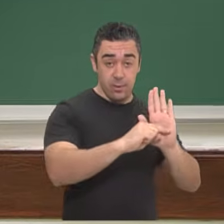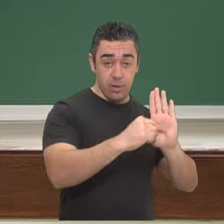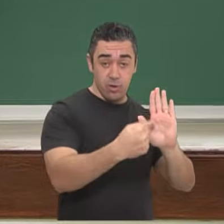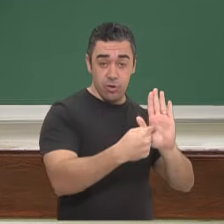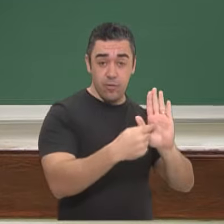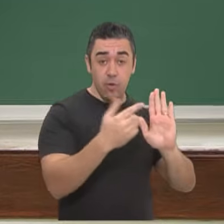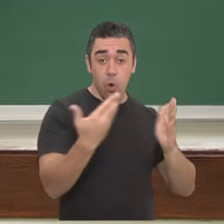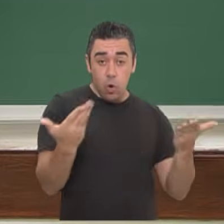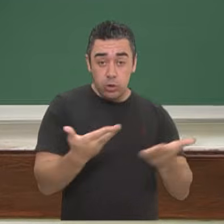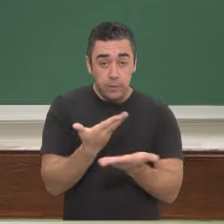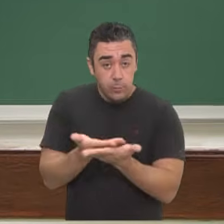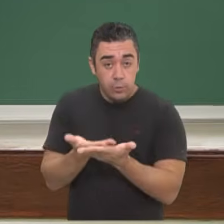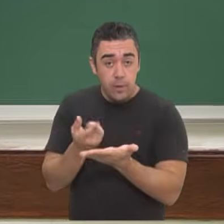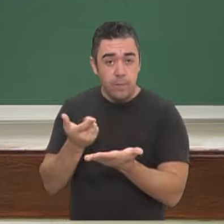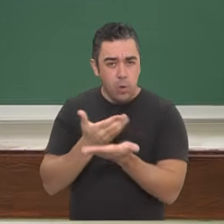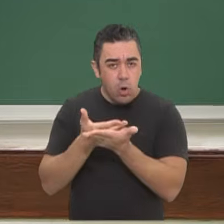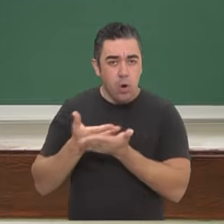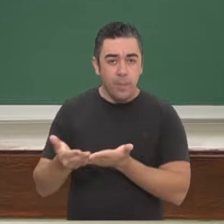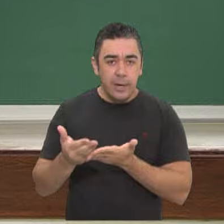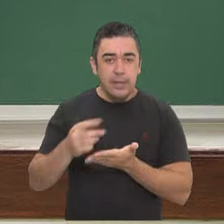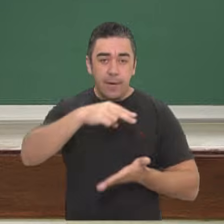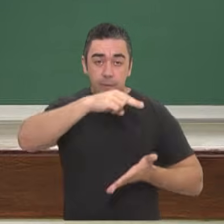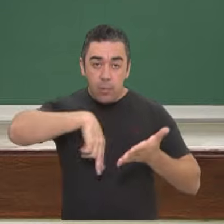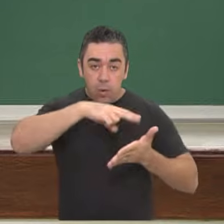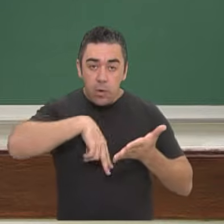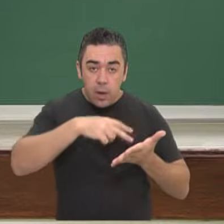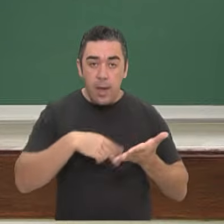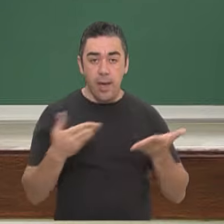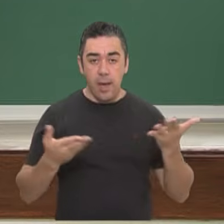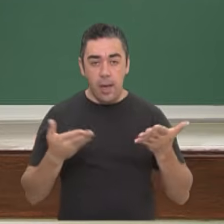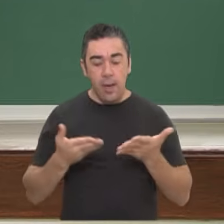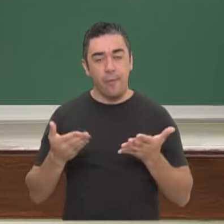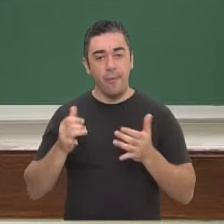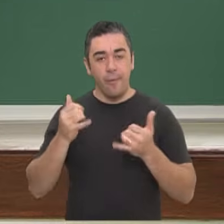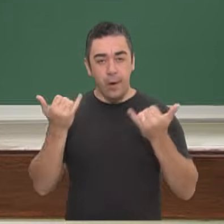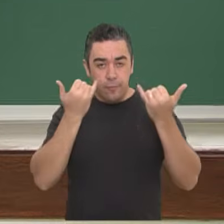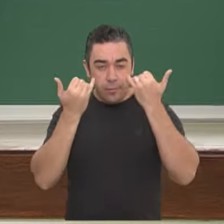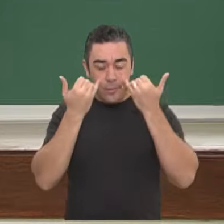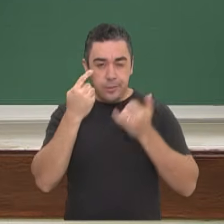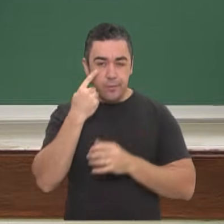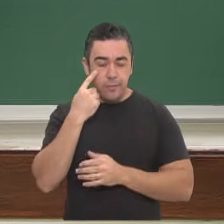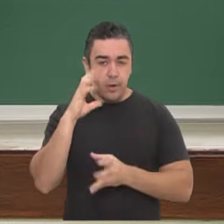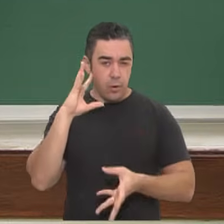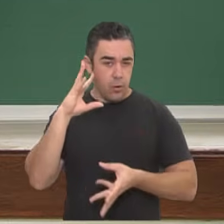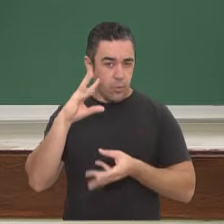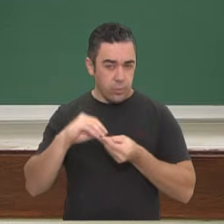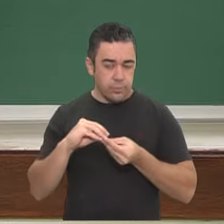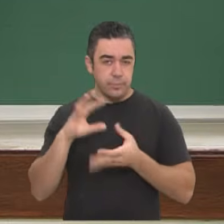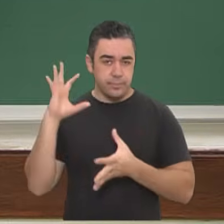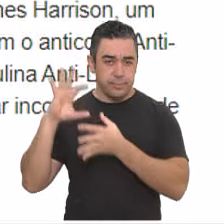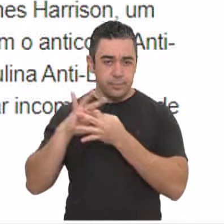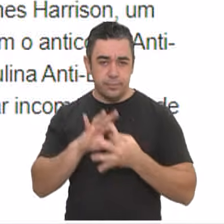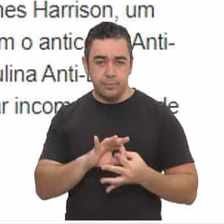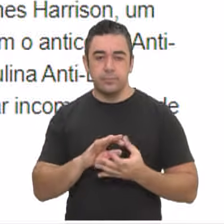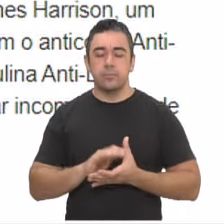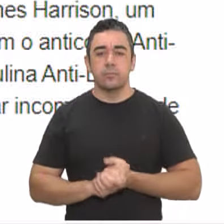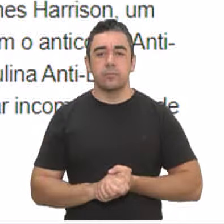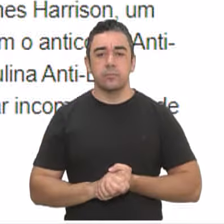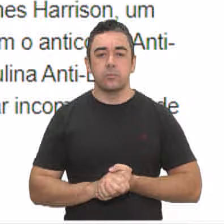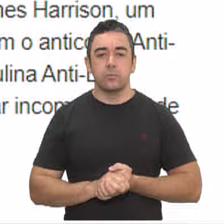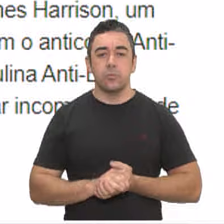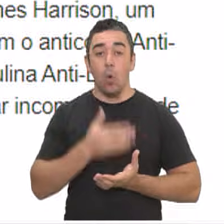ok? Então, para começar, a gente vai ler aqui essa notícia para contextualizar o assunto. Doador de sangue pode ter salvo